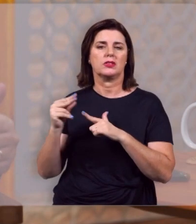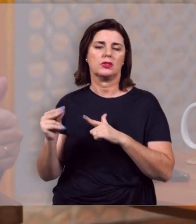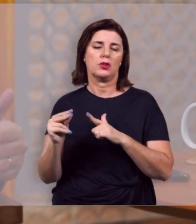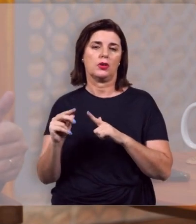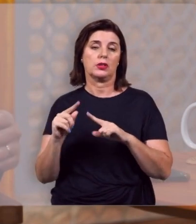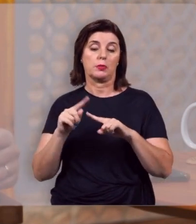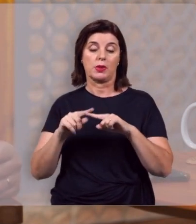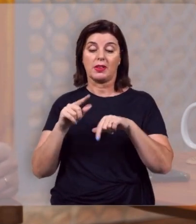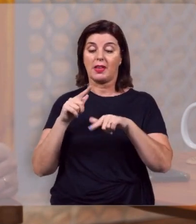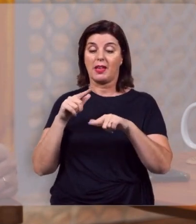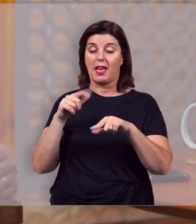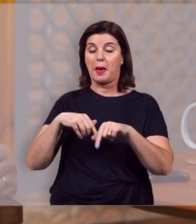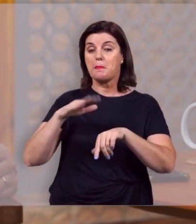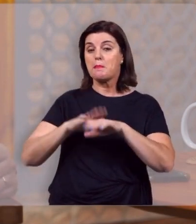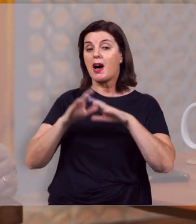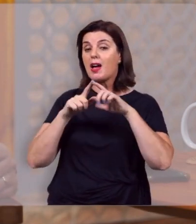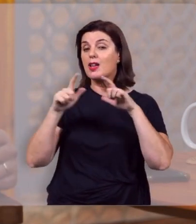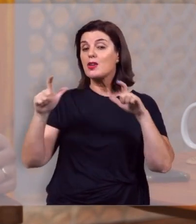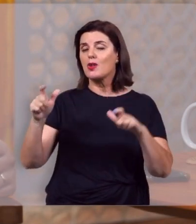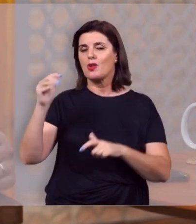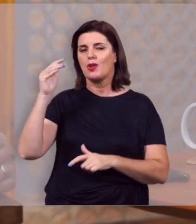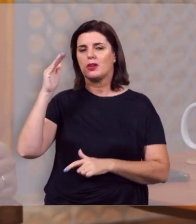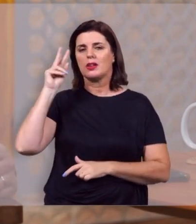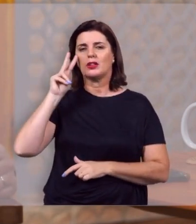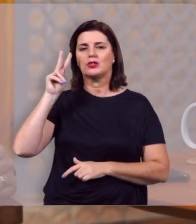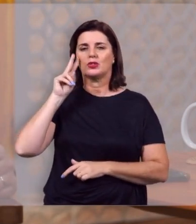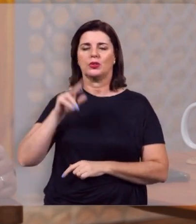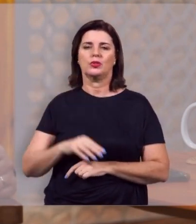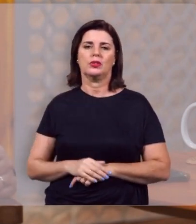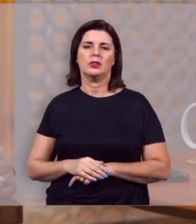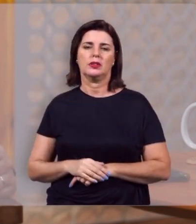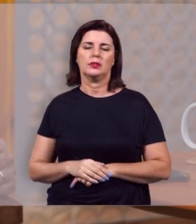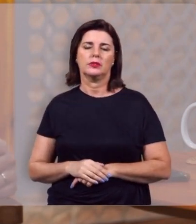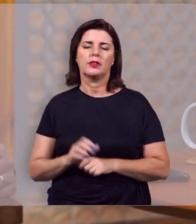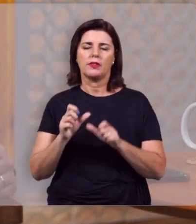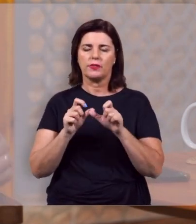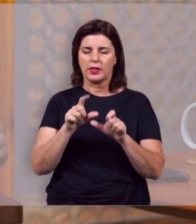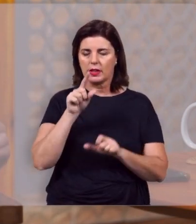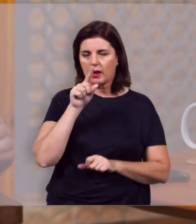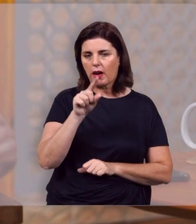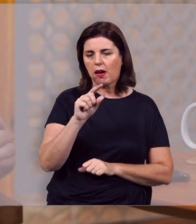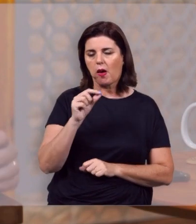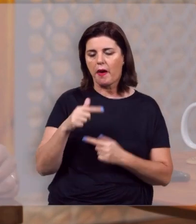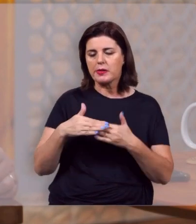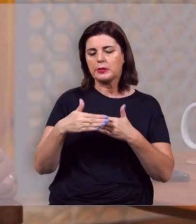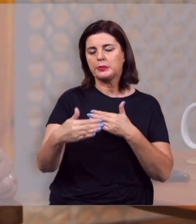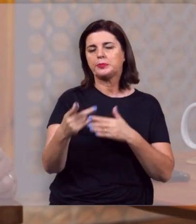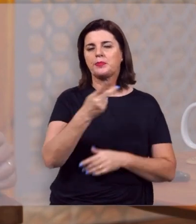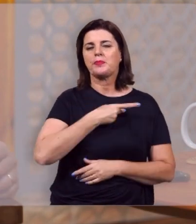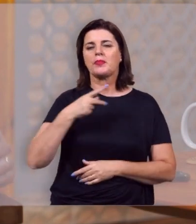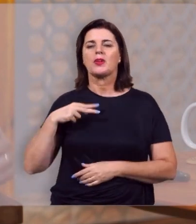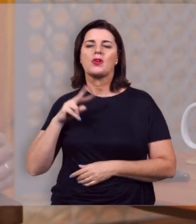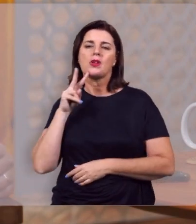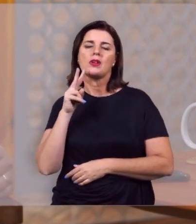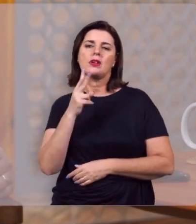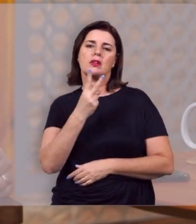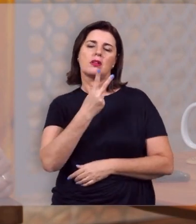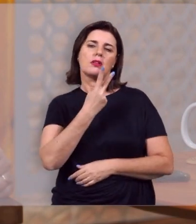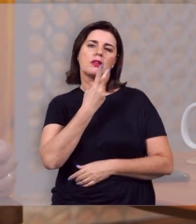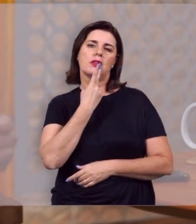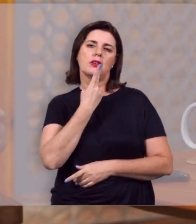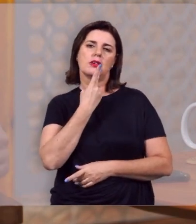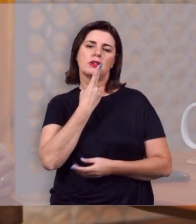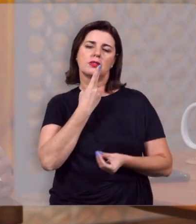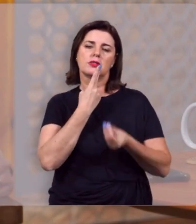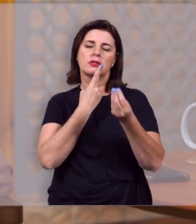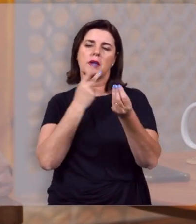ela vai além da história, ela ecoa na eternidade. Não sai daí não, daqui a pouquinho, Pastor Hernandes Dias